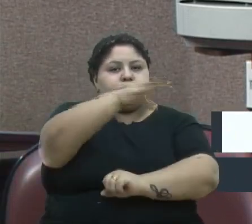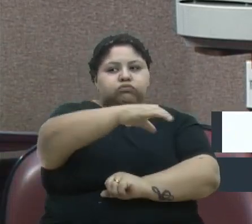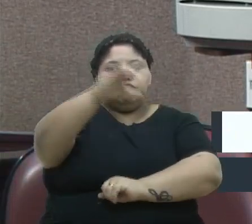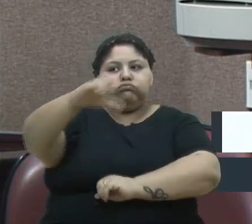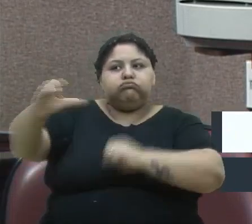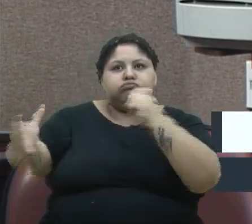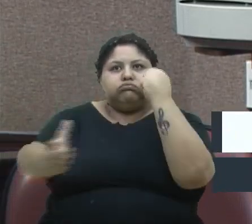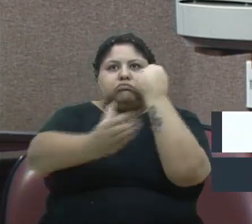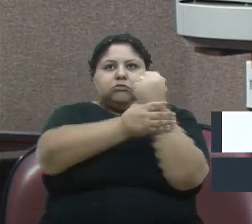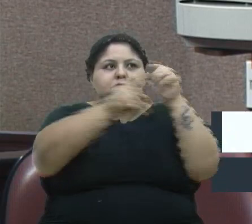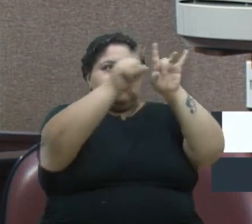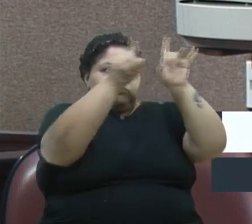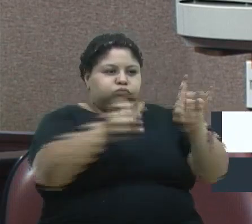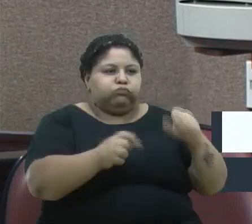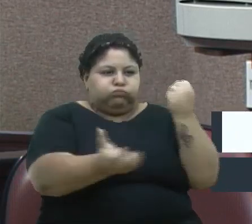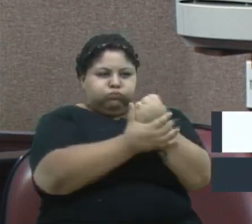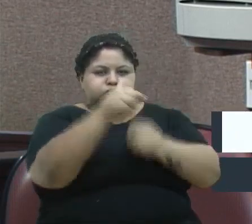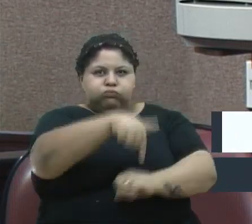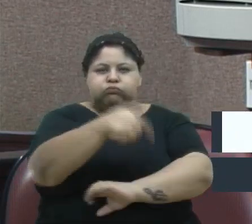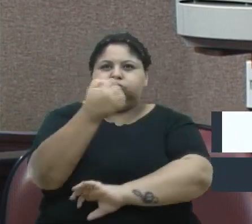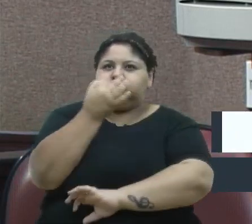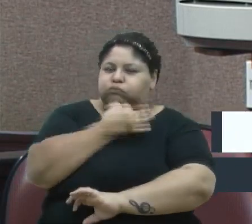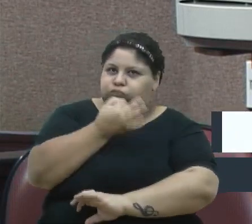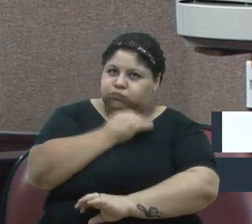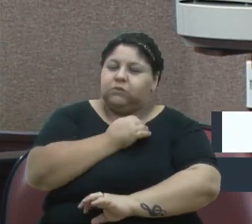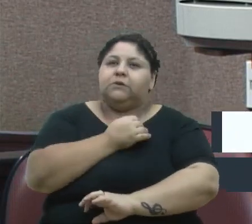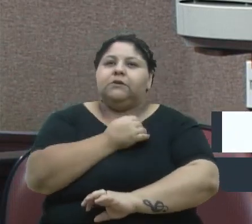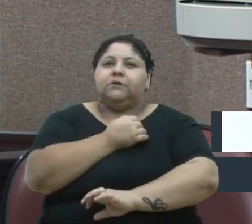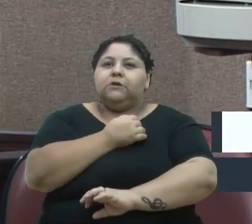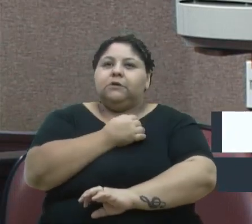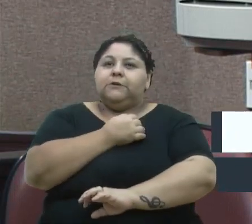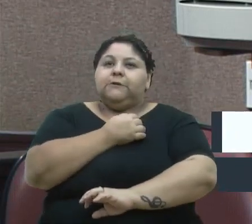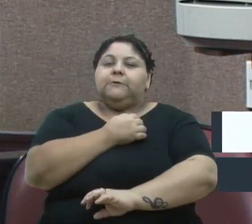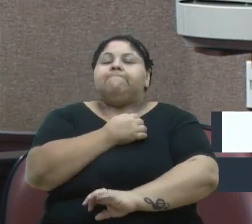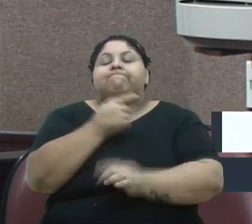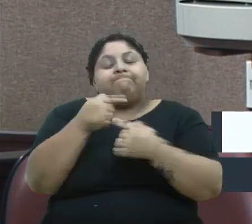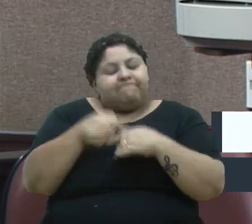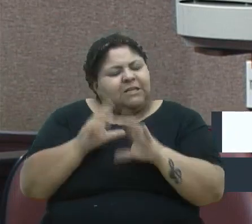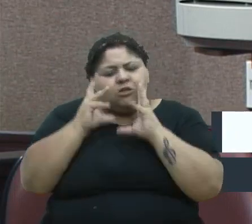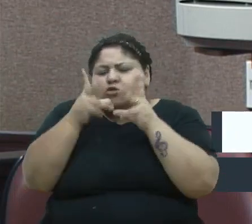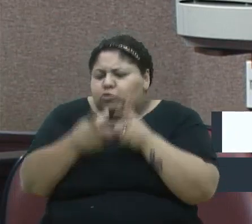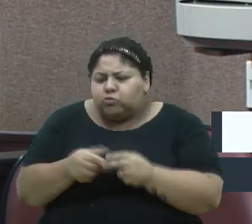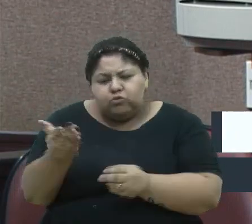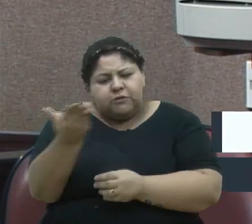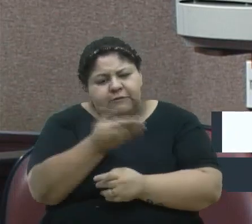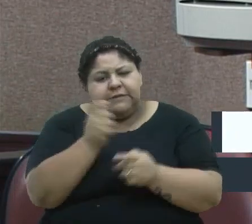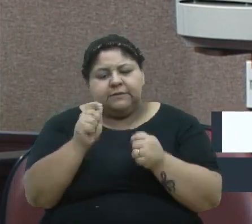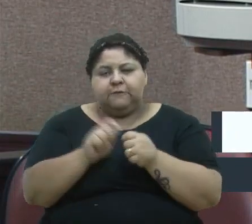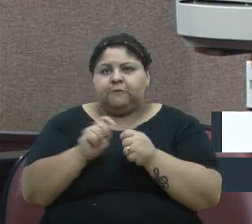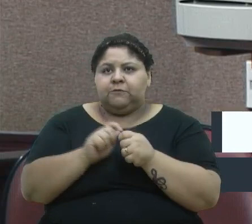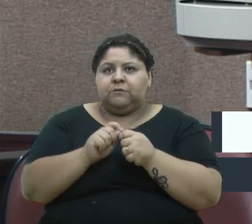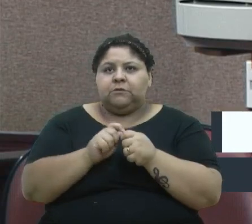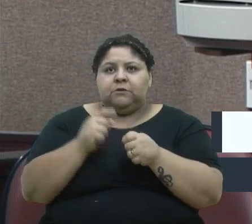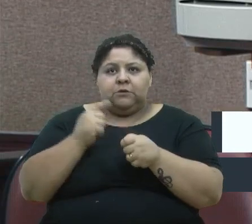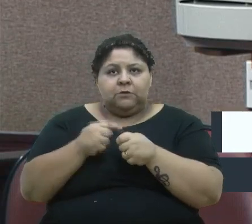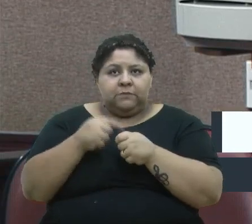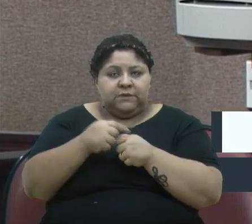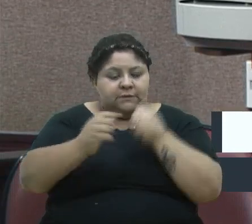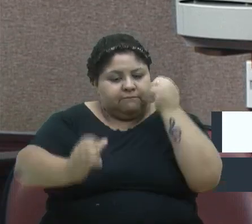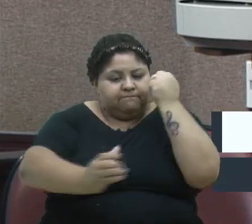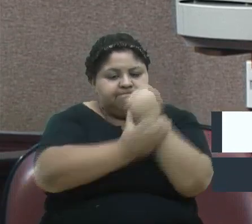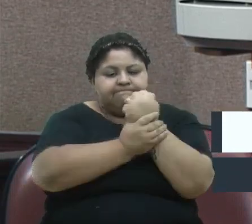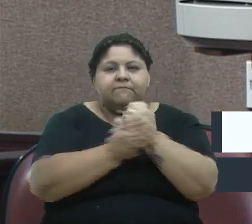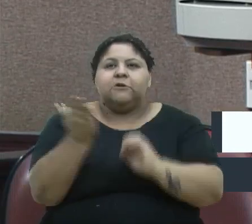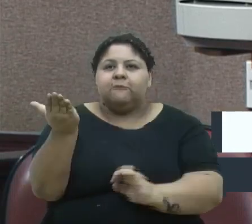os operadores da segurança de Caxias do Sul, né, por este episódio, mas por tudo que vocês fazem pela cidade e pela segurança.